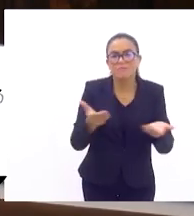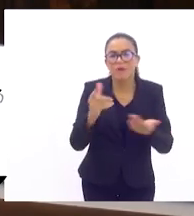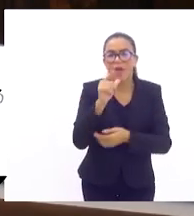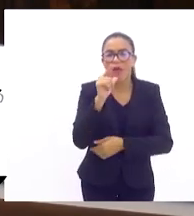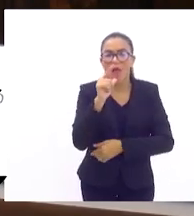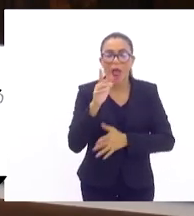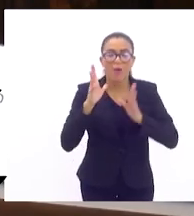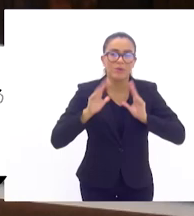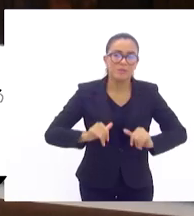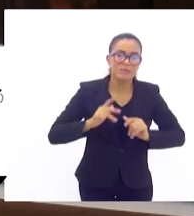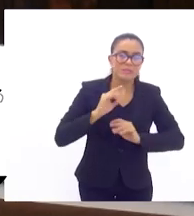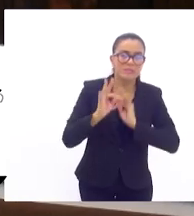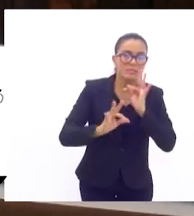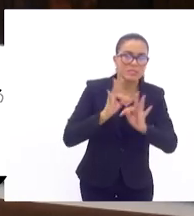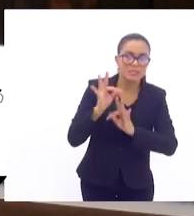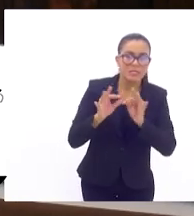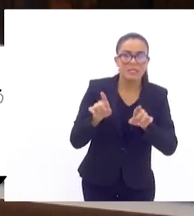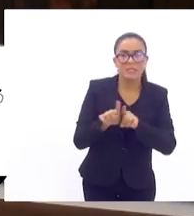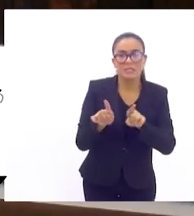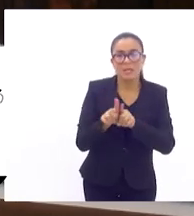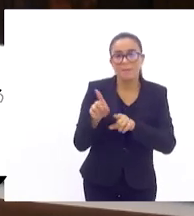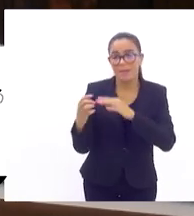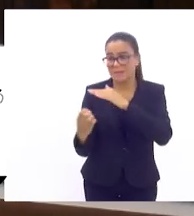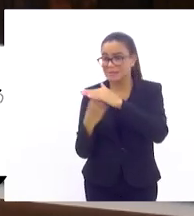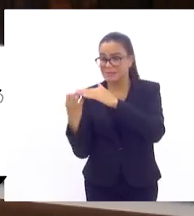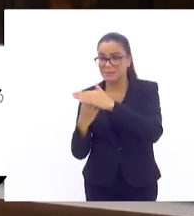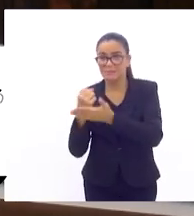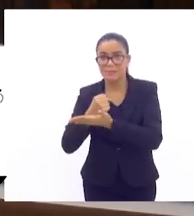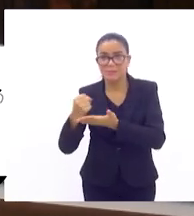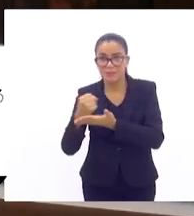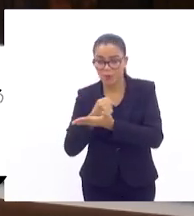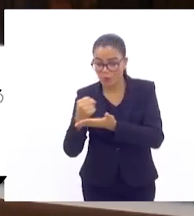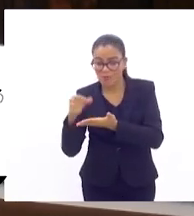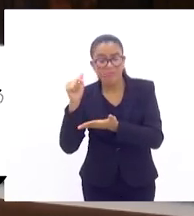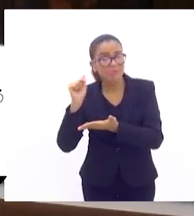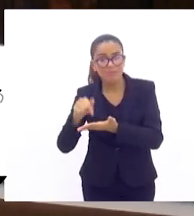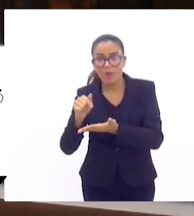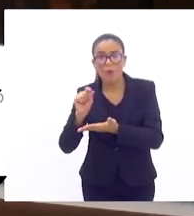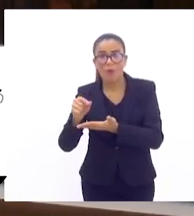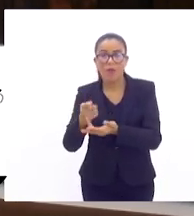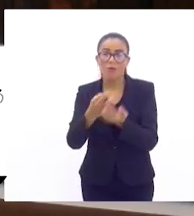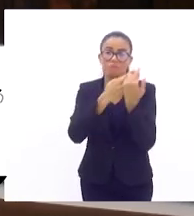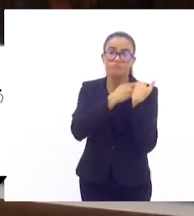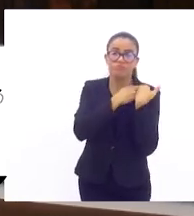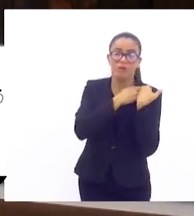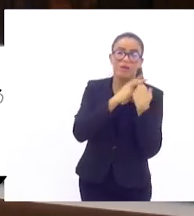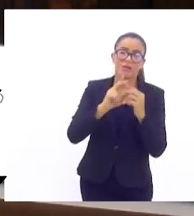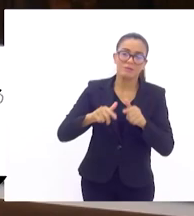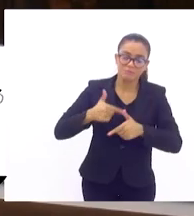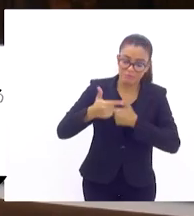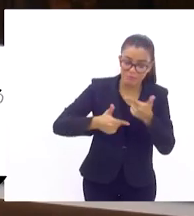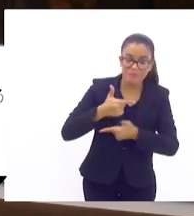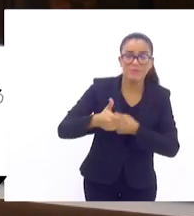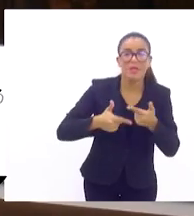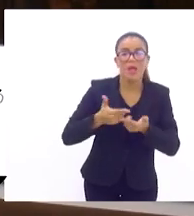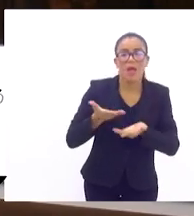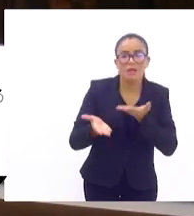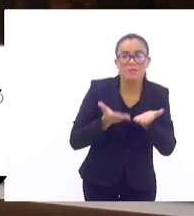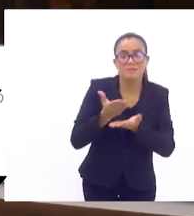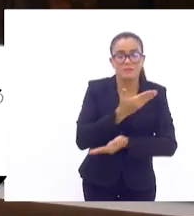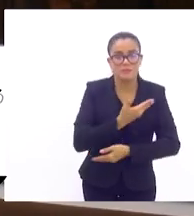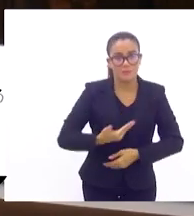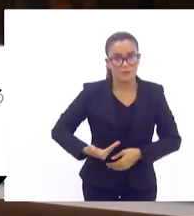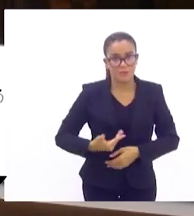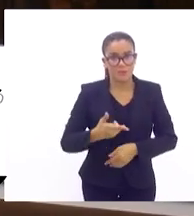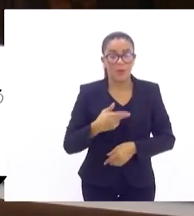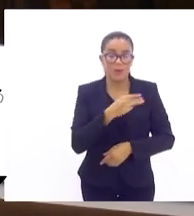esgotamento sanitário, e os concessionários que obtiveram por meio de contrato a obrigação de realizar esse serviço público. Então, o